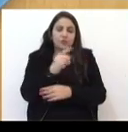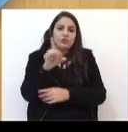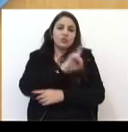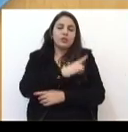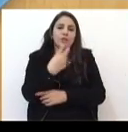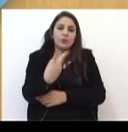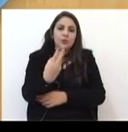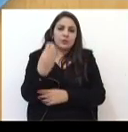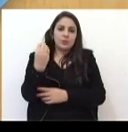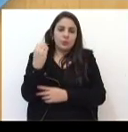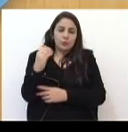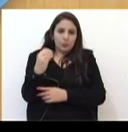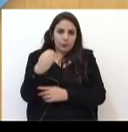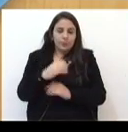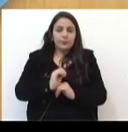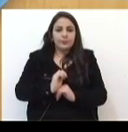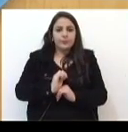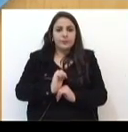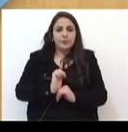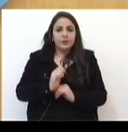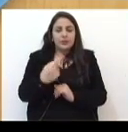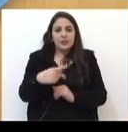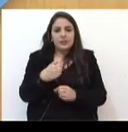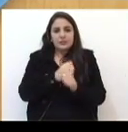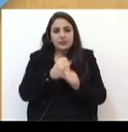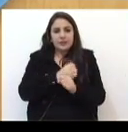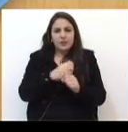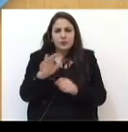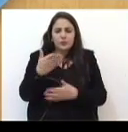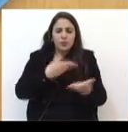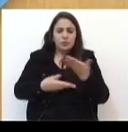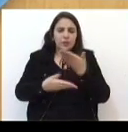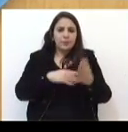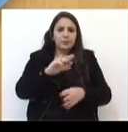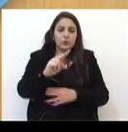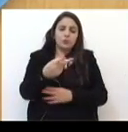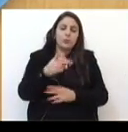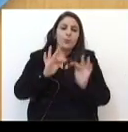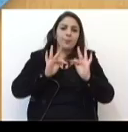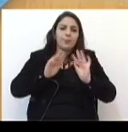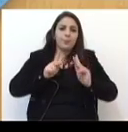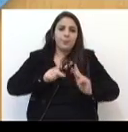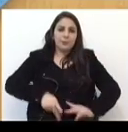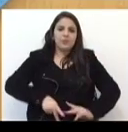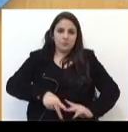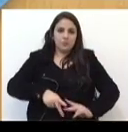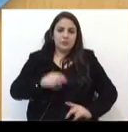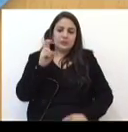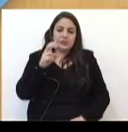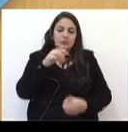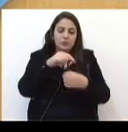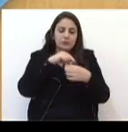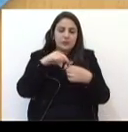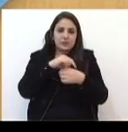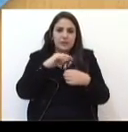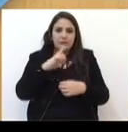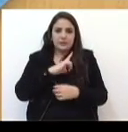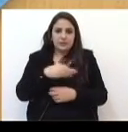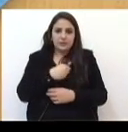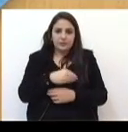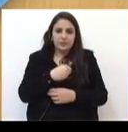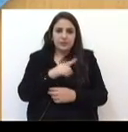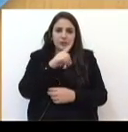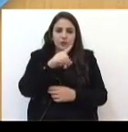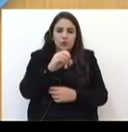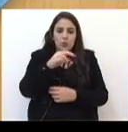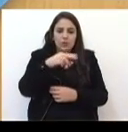de outubro. O pleito deste ano deve envolver aproximadamente 2 mil pessoas nas 5 cidades pertencentes às